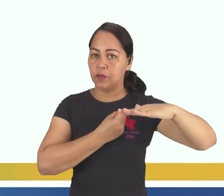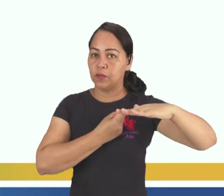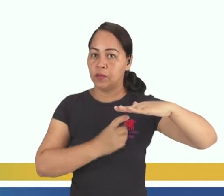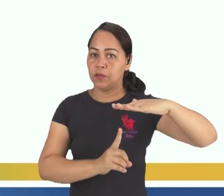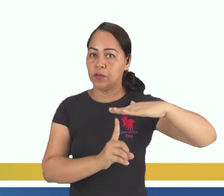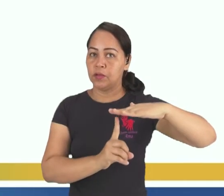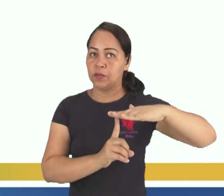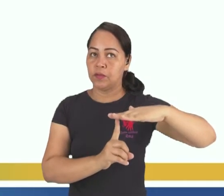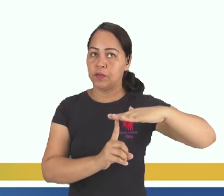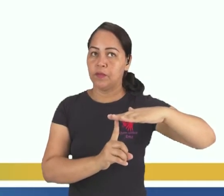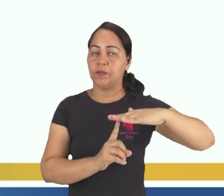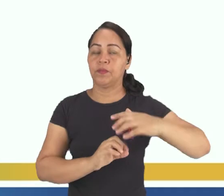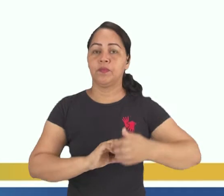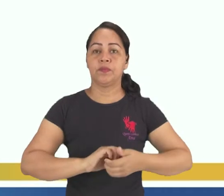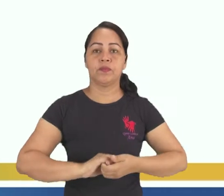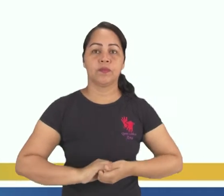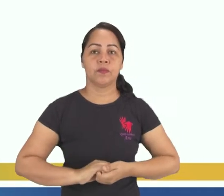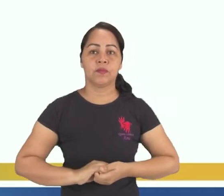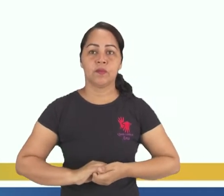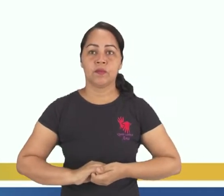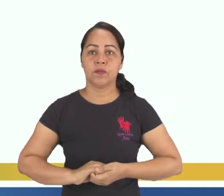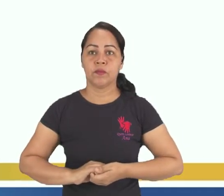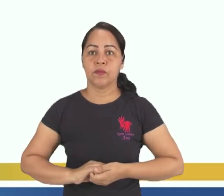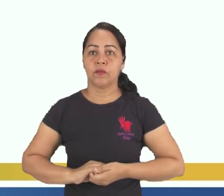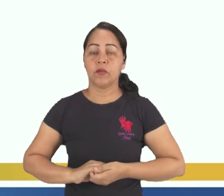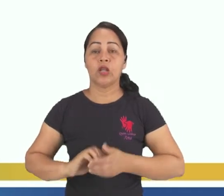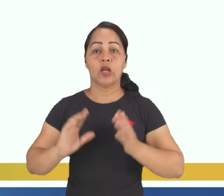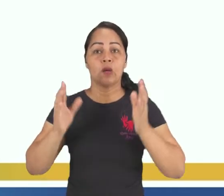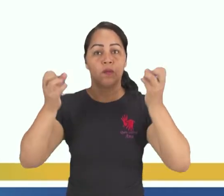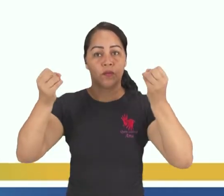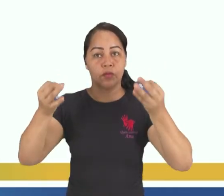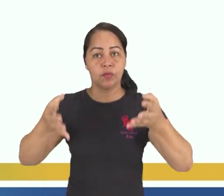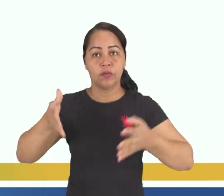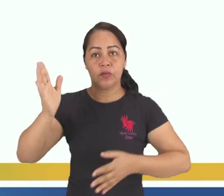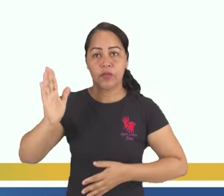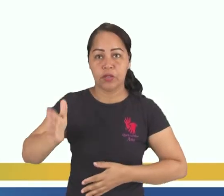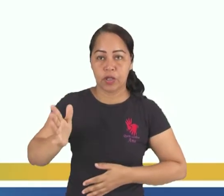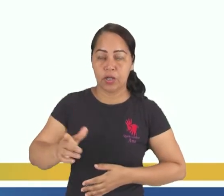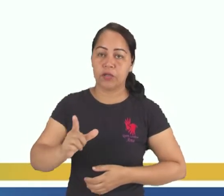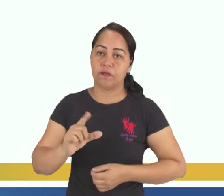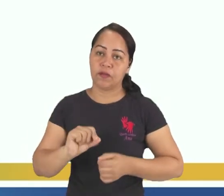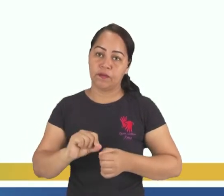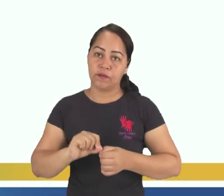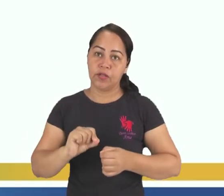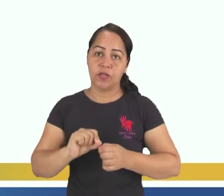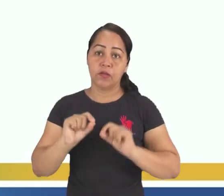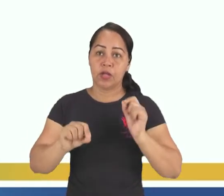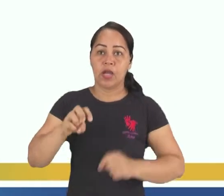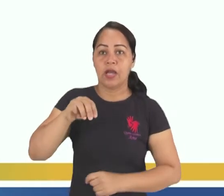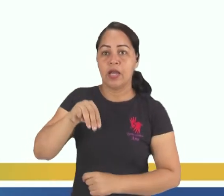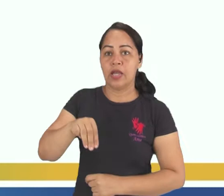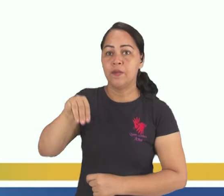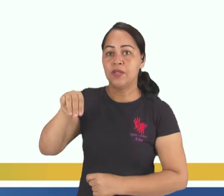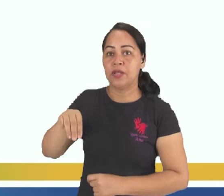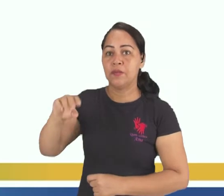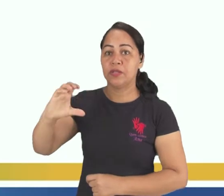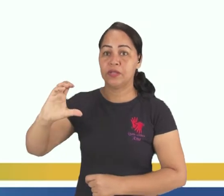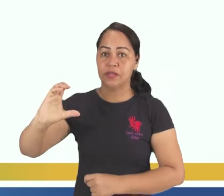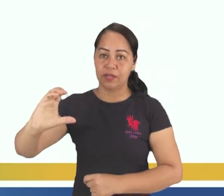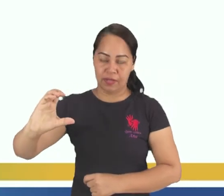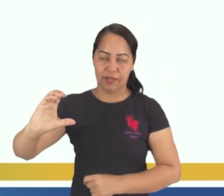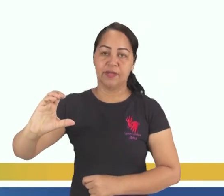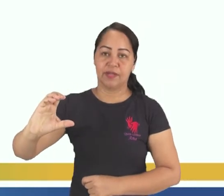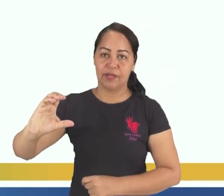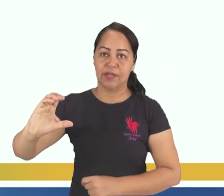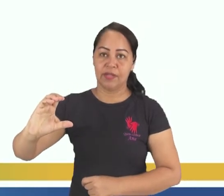está sendo dito aí justamente o que eu já adiantei para você, A gente vai usar o método do MMC, ou seja, a gente vai usar o MMC